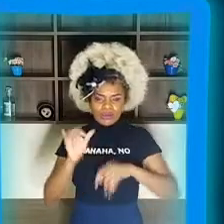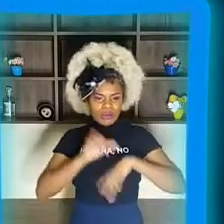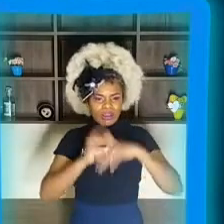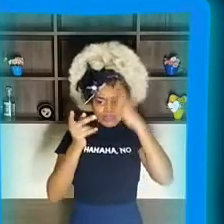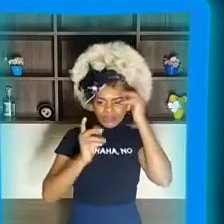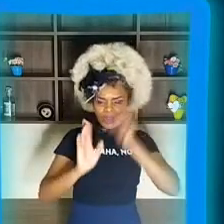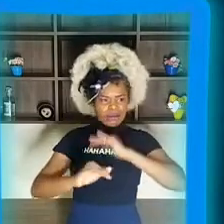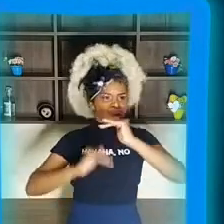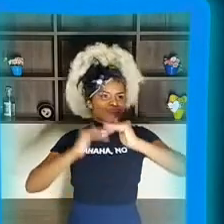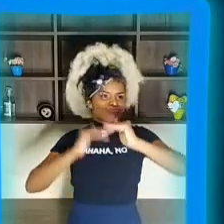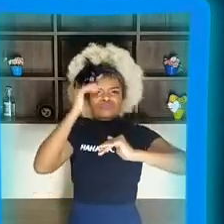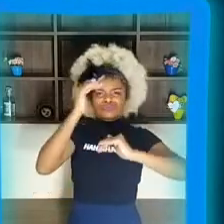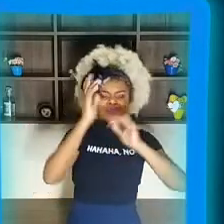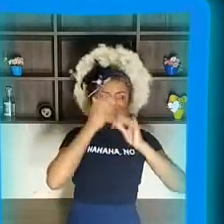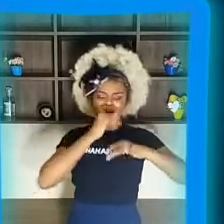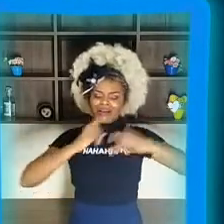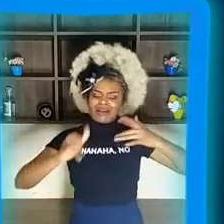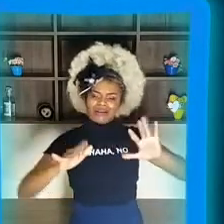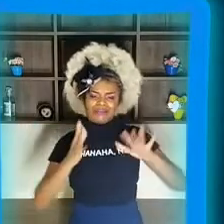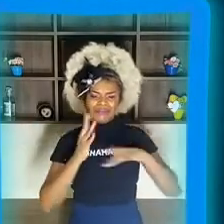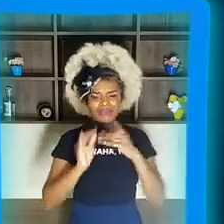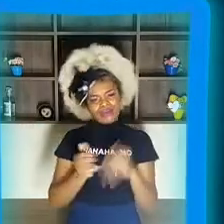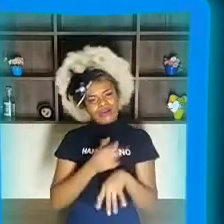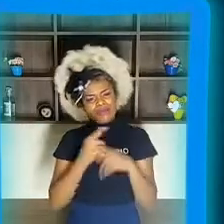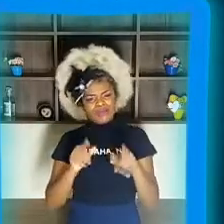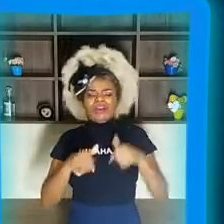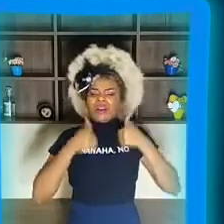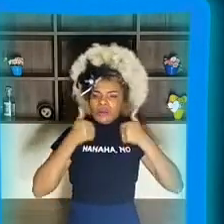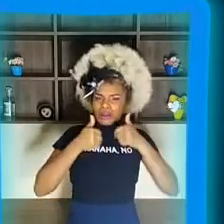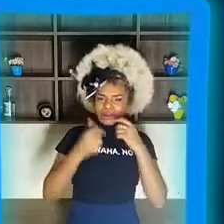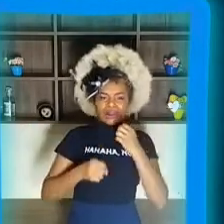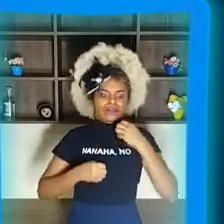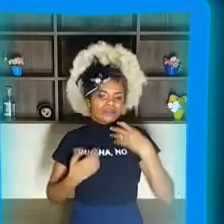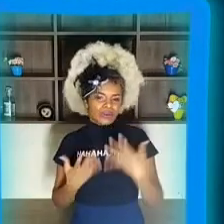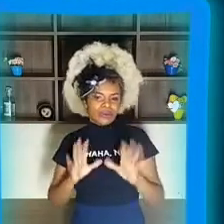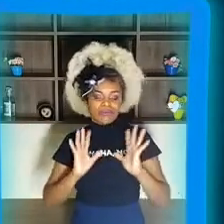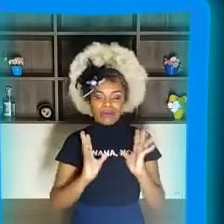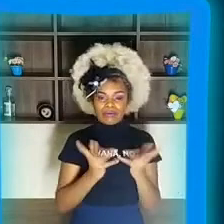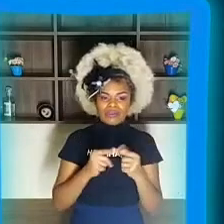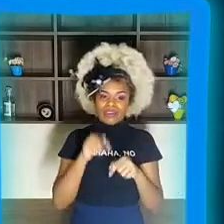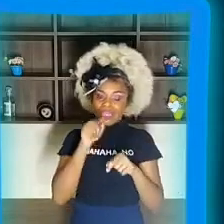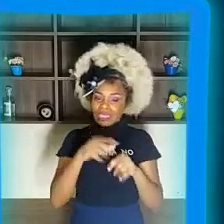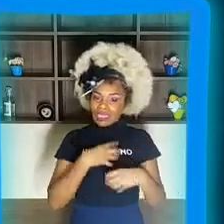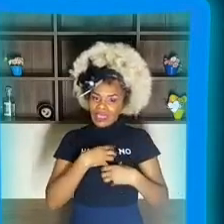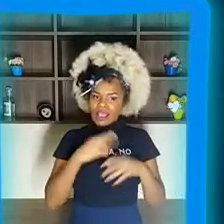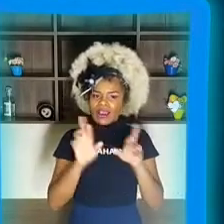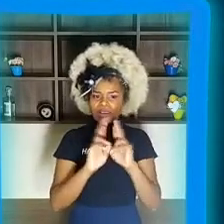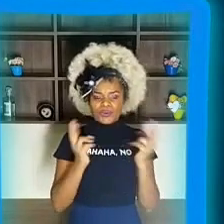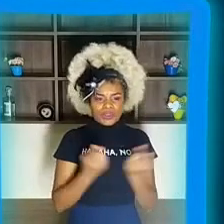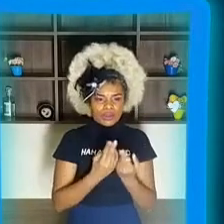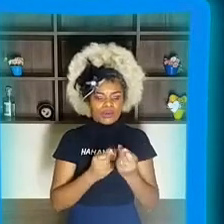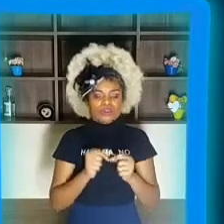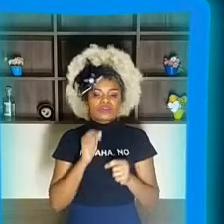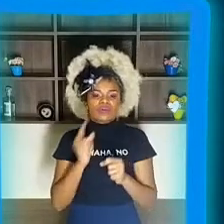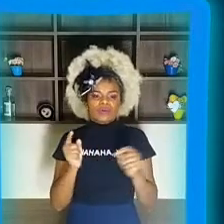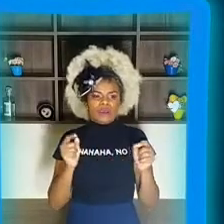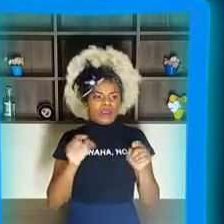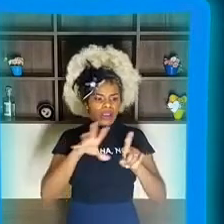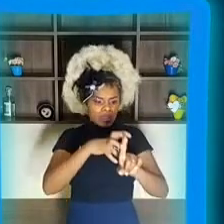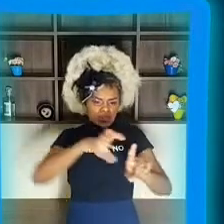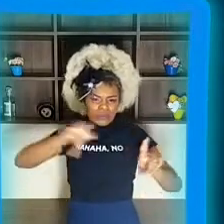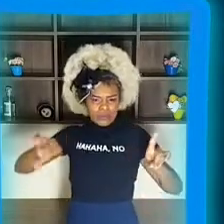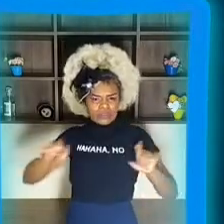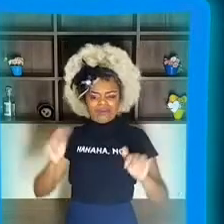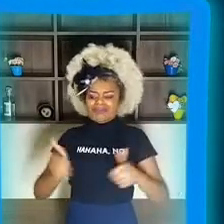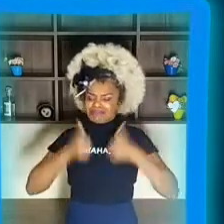outro nível, né, vibratório. Ainda mais uma música de qualidade, assim. E nesse tipo de reunião, você se torna de obsessão. É muito valoroso,